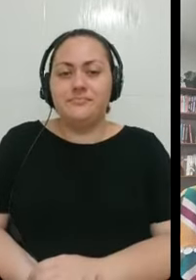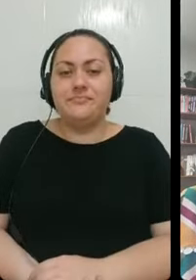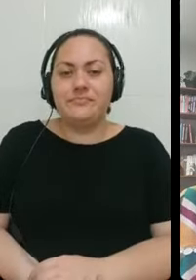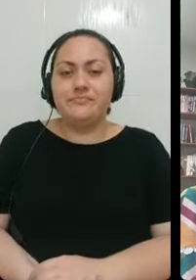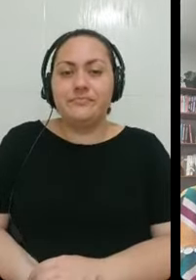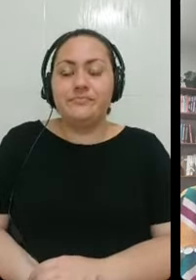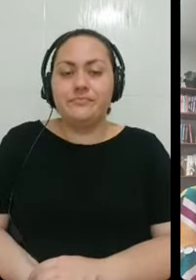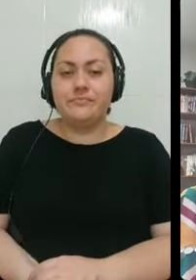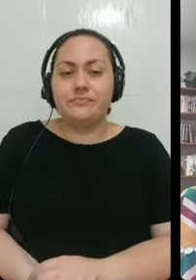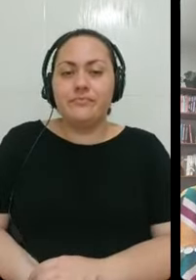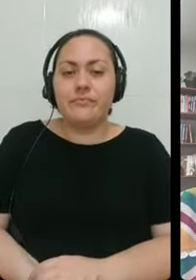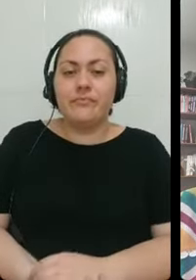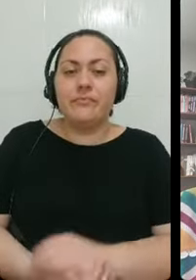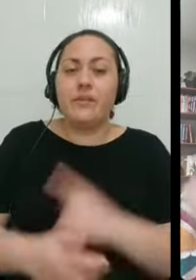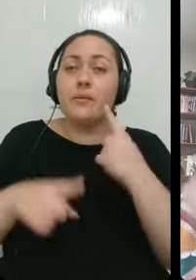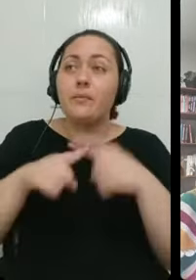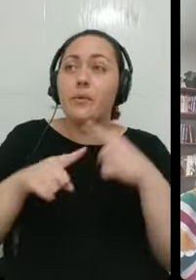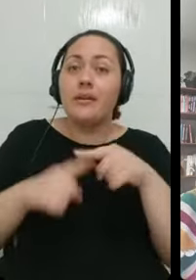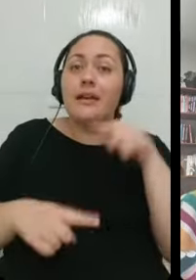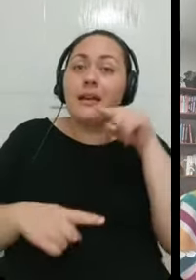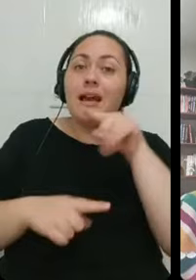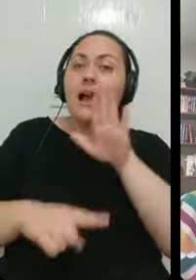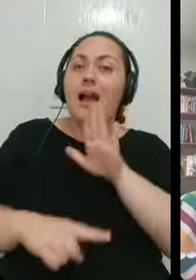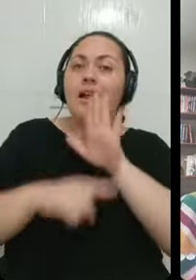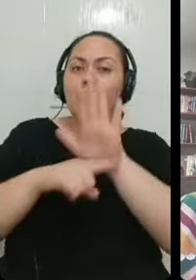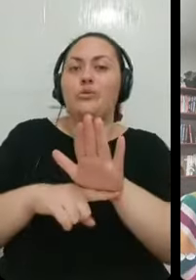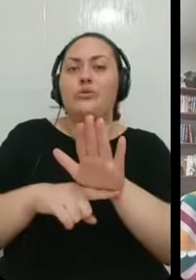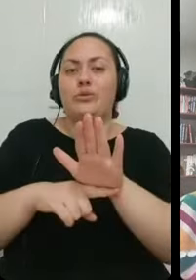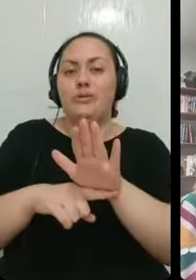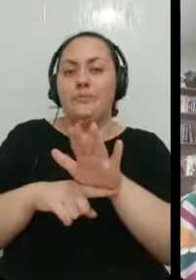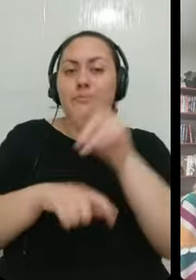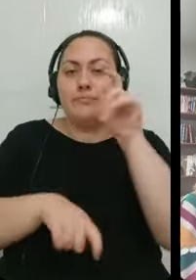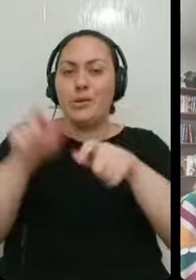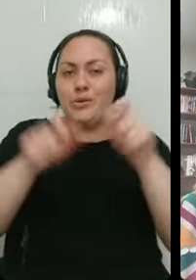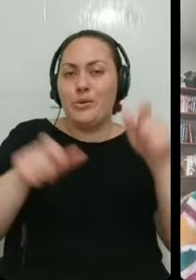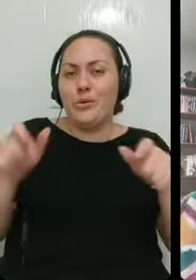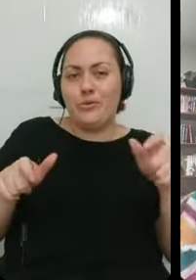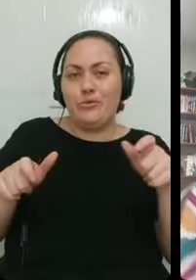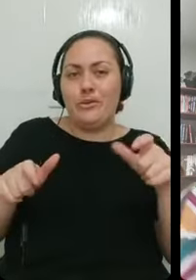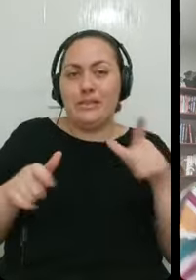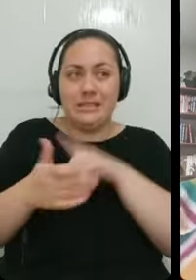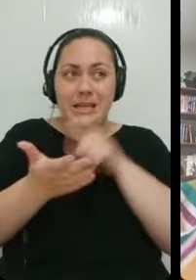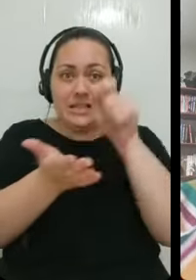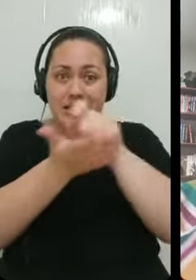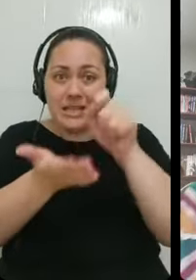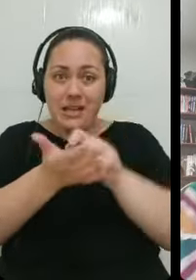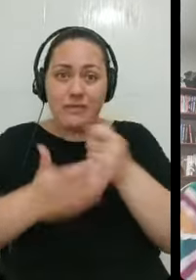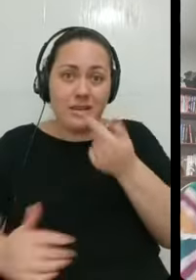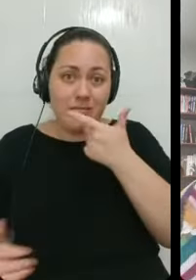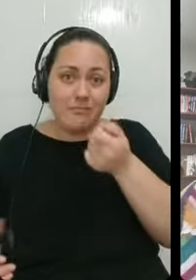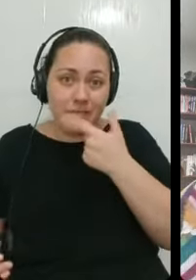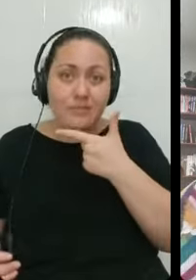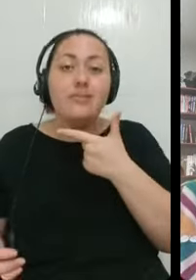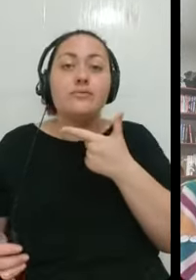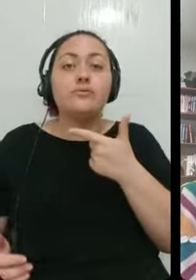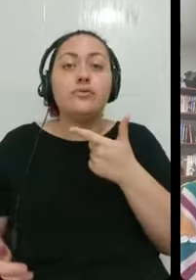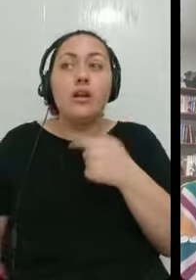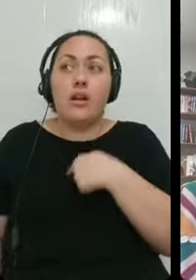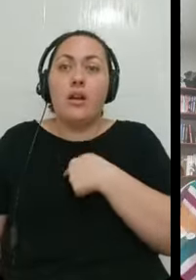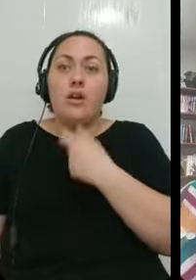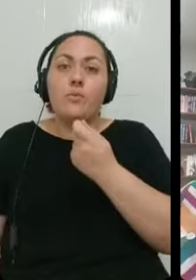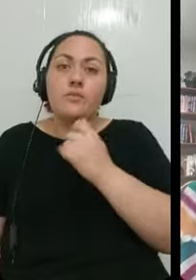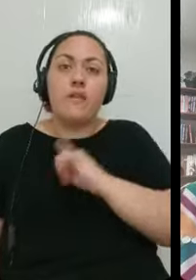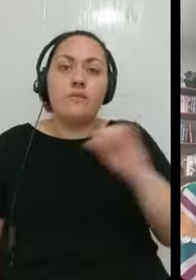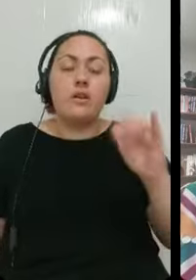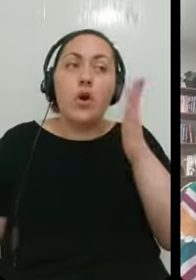Porque também auxilia, né, quem prescreveu, né, nesse sentido, assim, bom, tenho problemas,